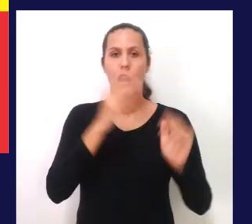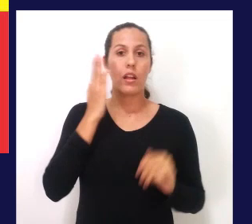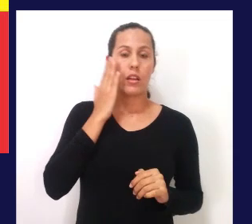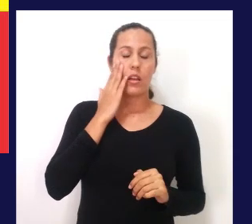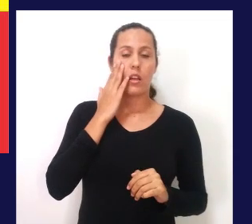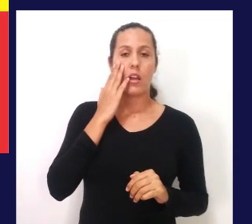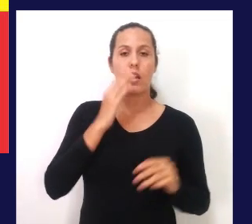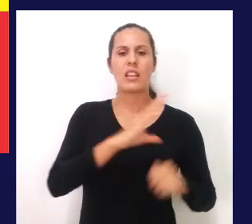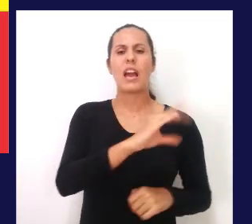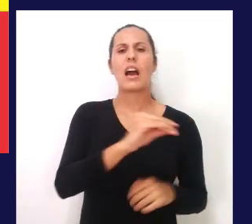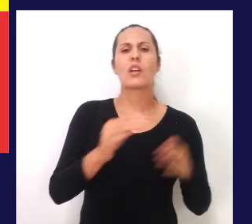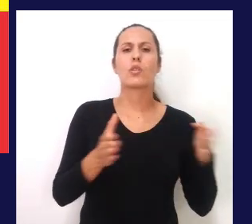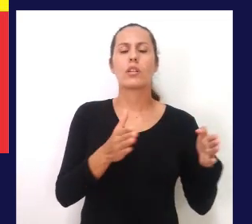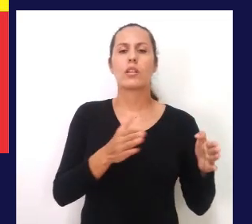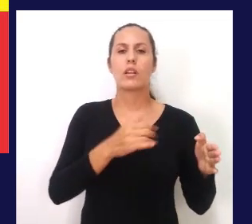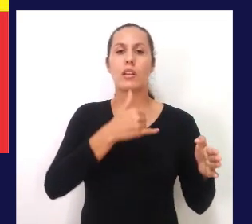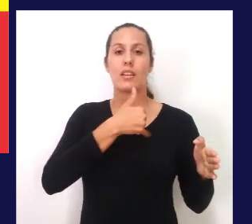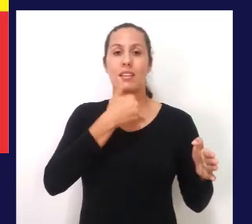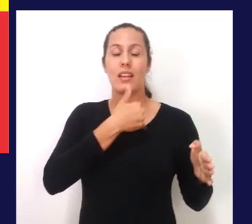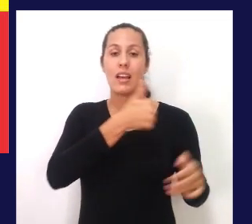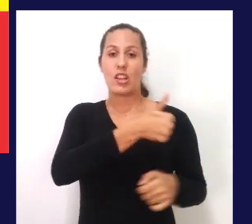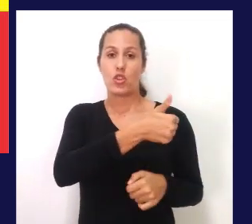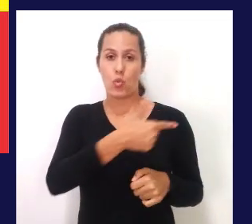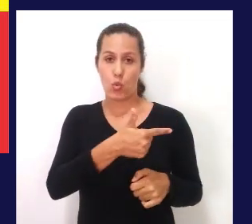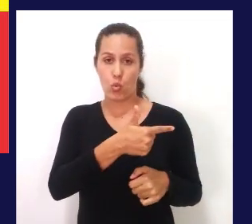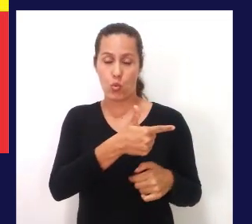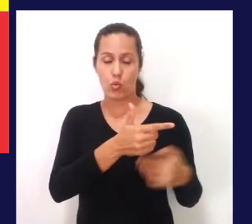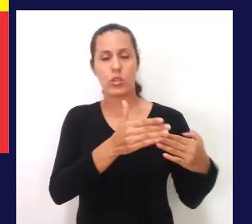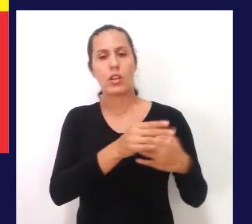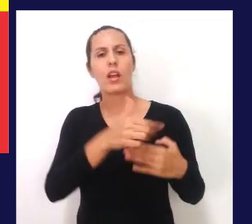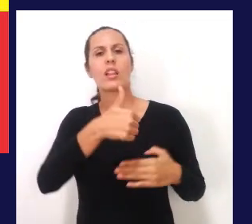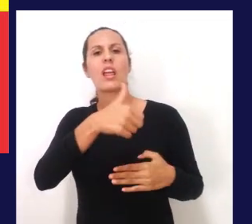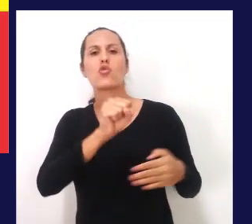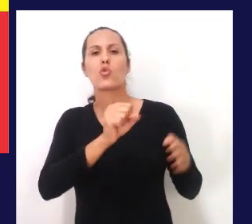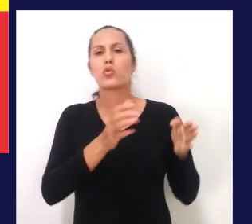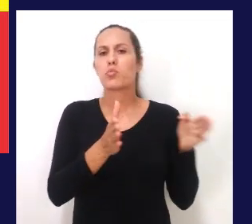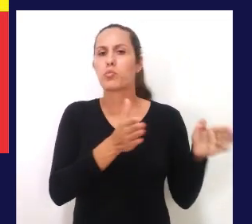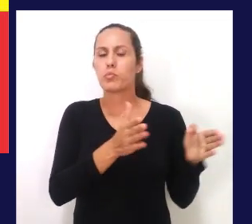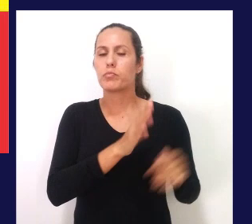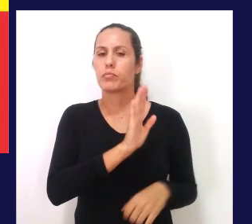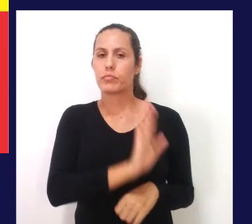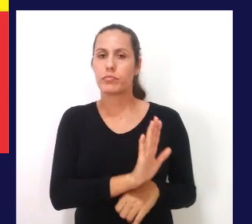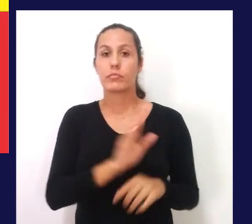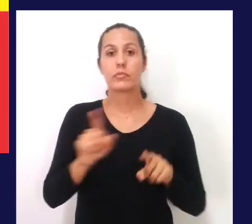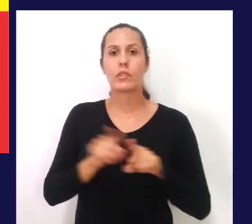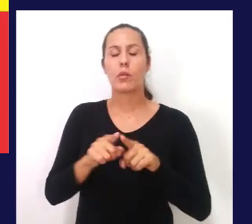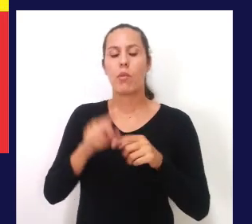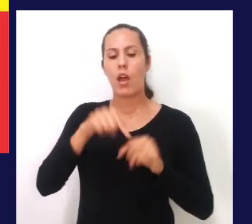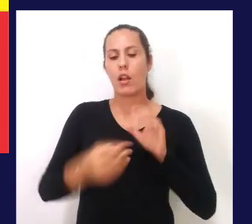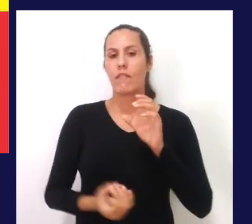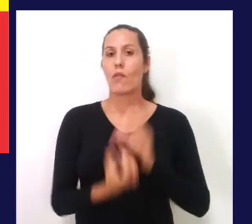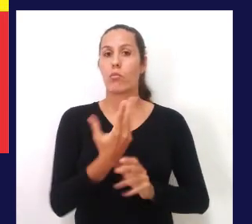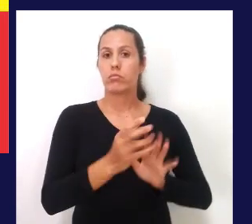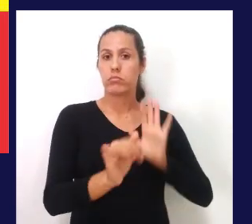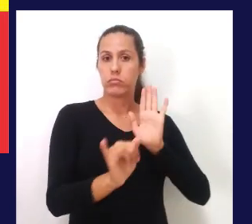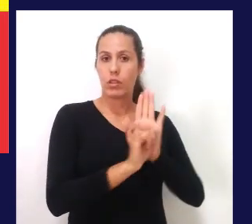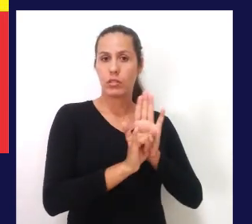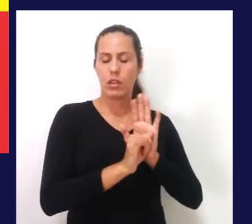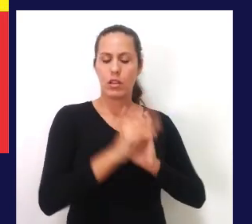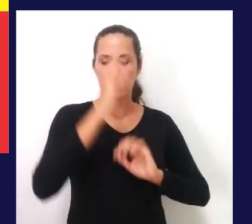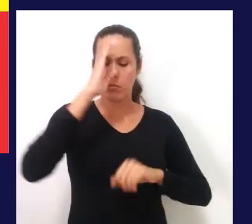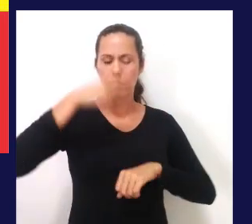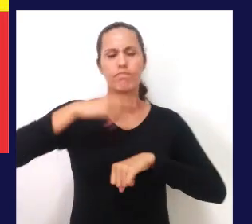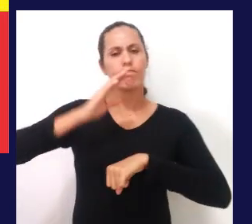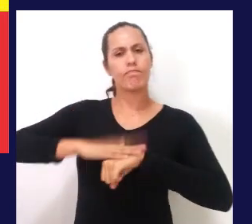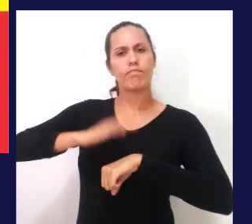da adolescência no período de 12 aos 18 anos. Existe também a formação da identidade